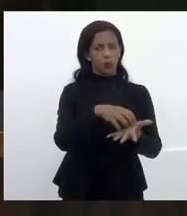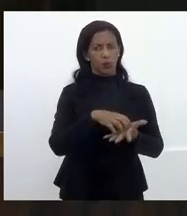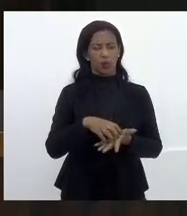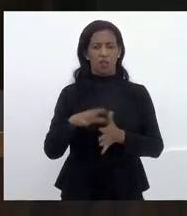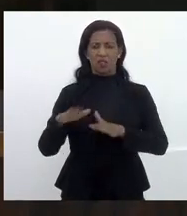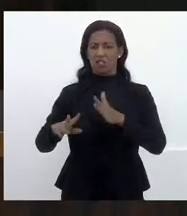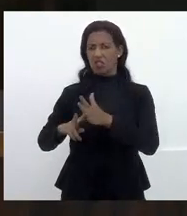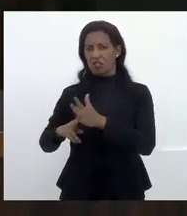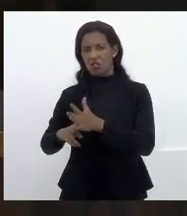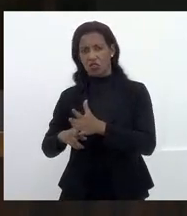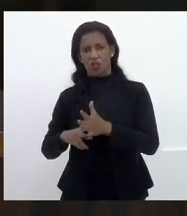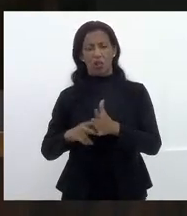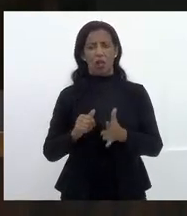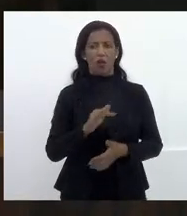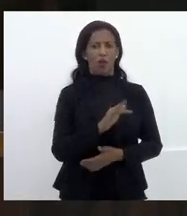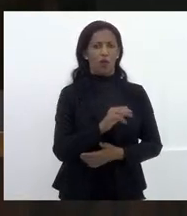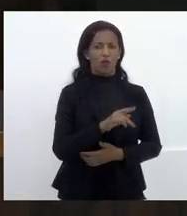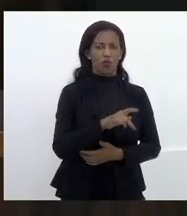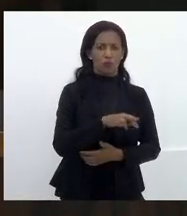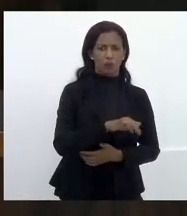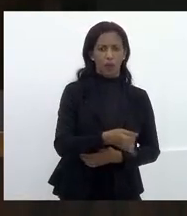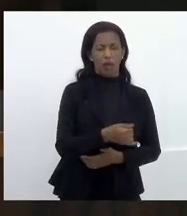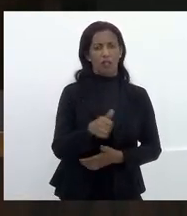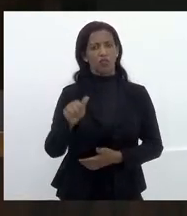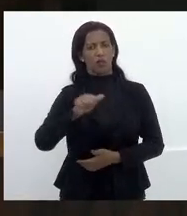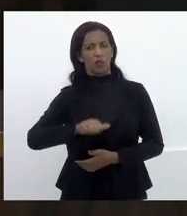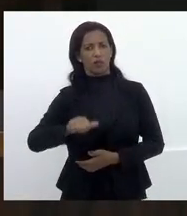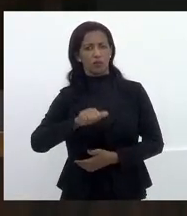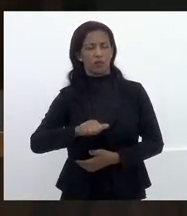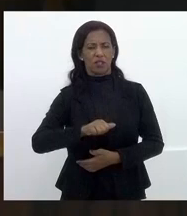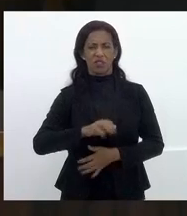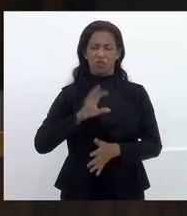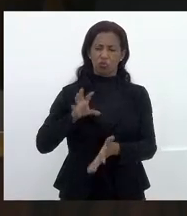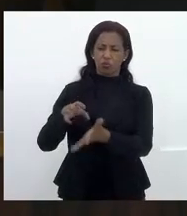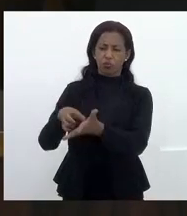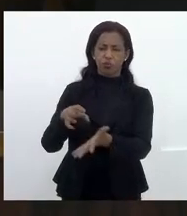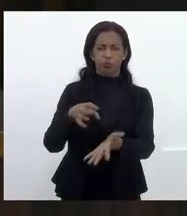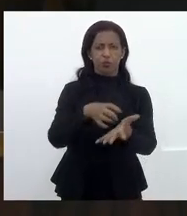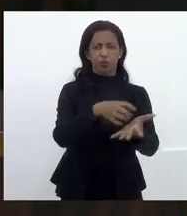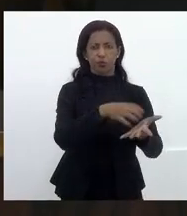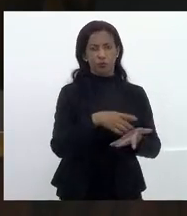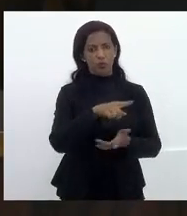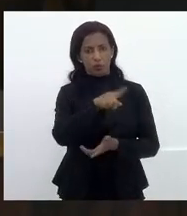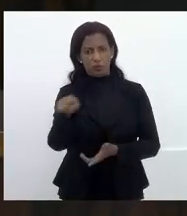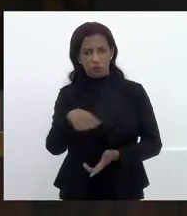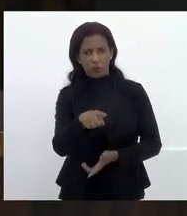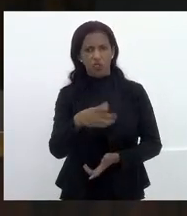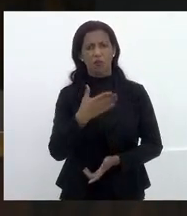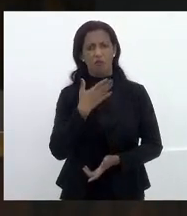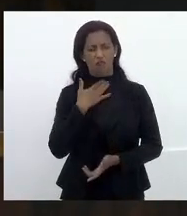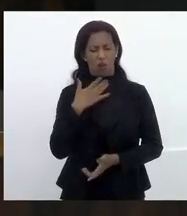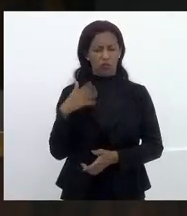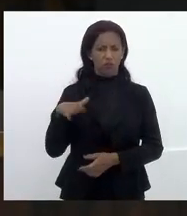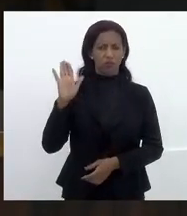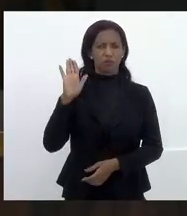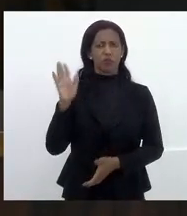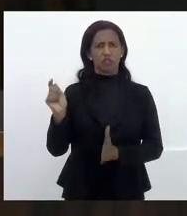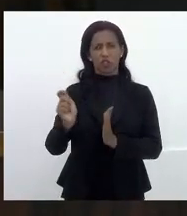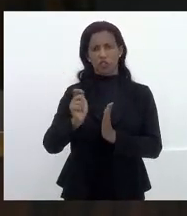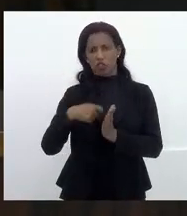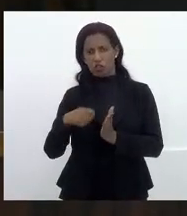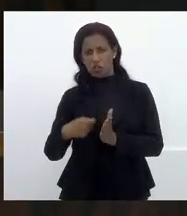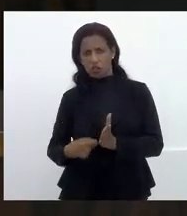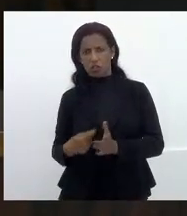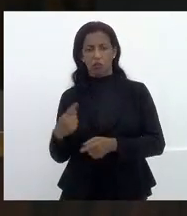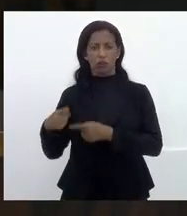sejam sindicatos fasperj associações de servidores públicos civis também terão voz estão escritos nas